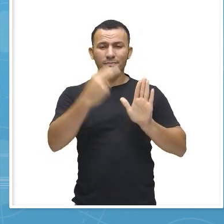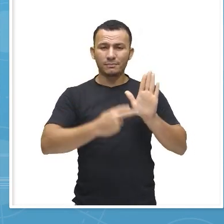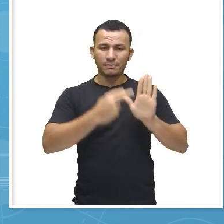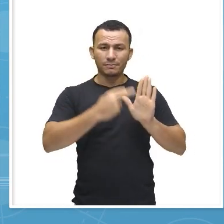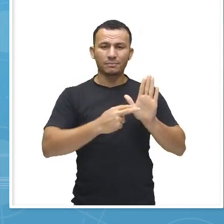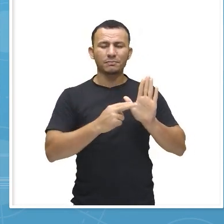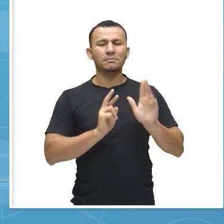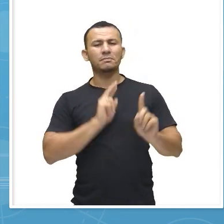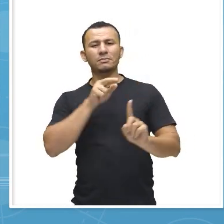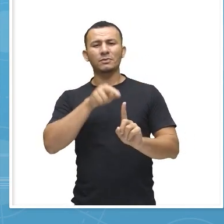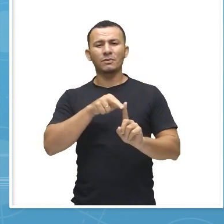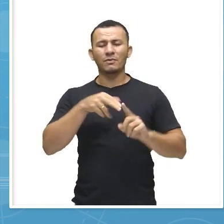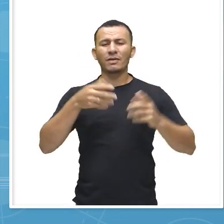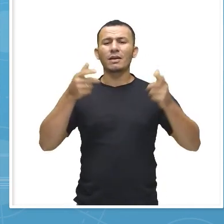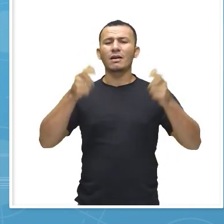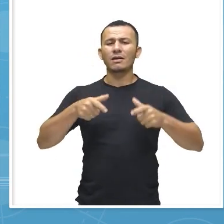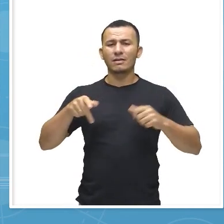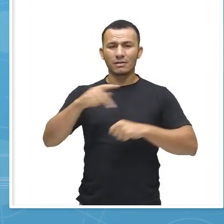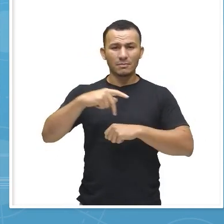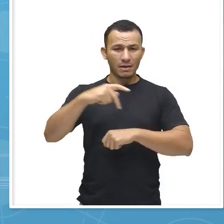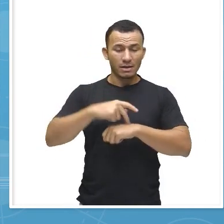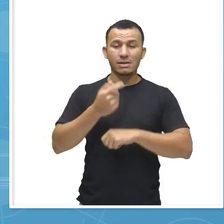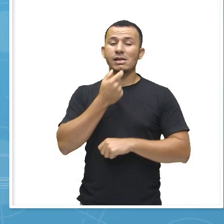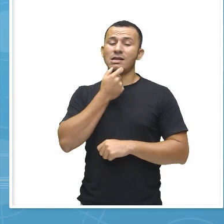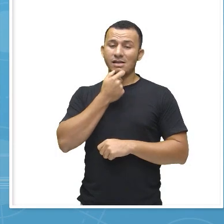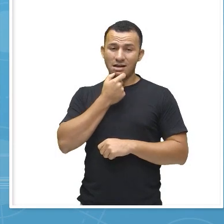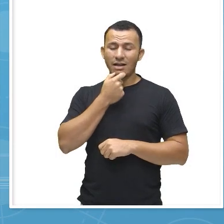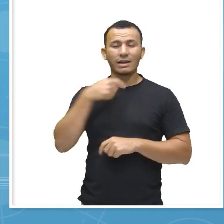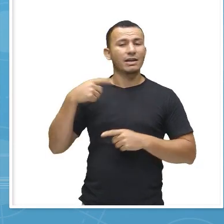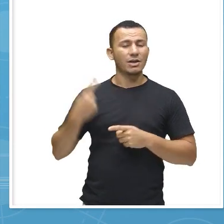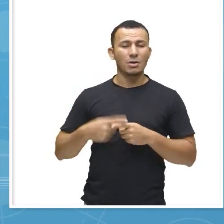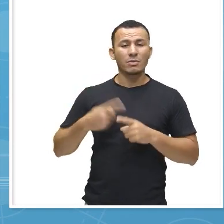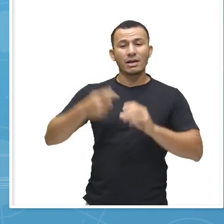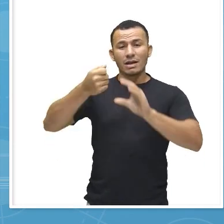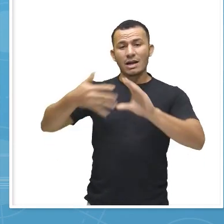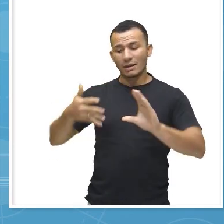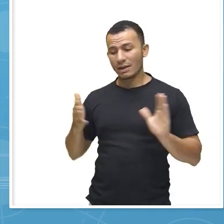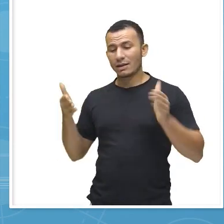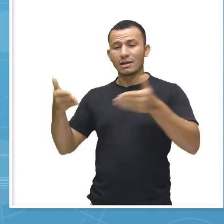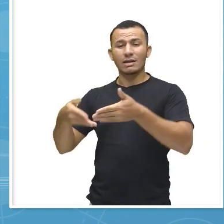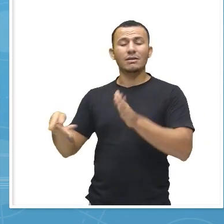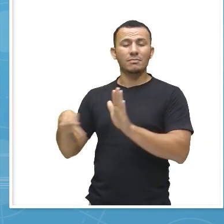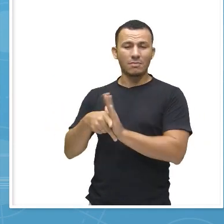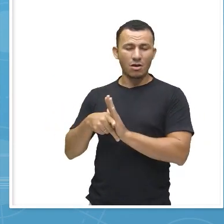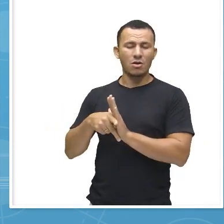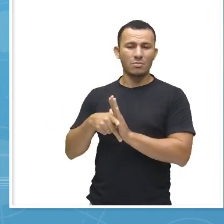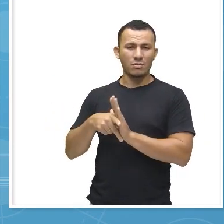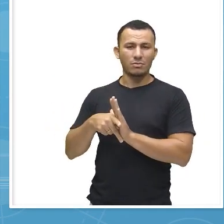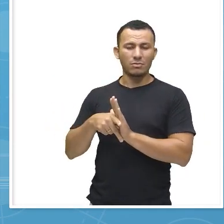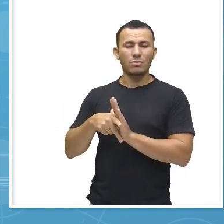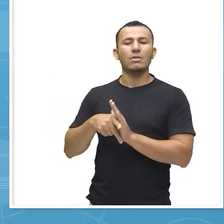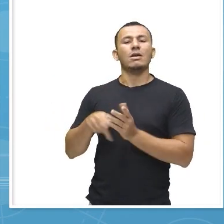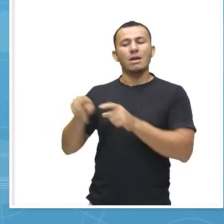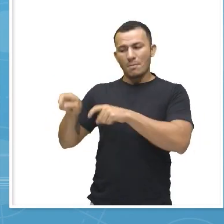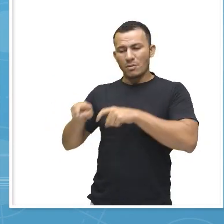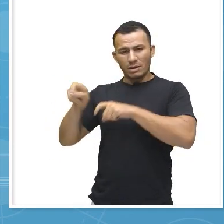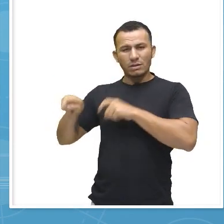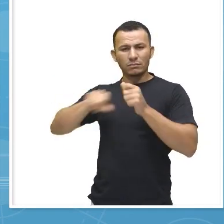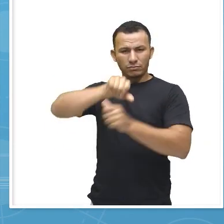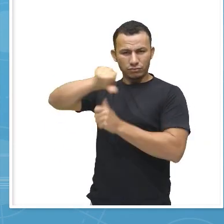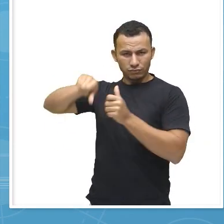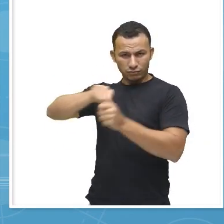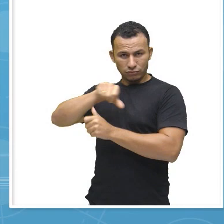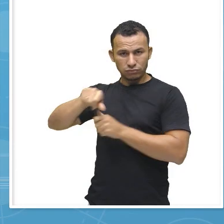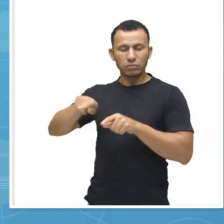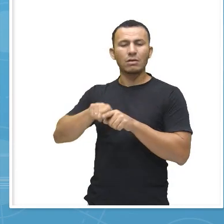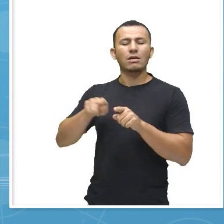Ele refere-se exclusivamente à Inglaterra porque ele cita características específicas, né? Modernização da agricultura,